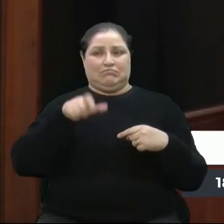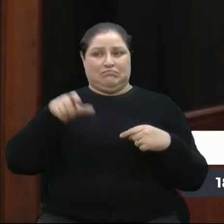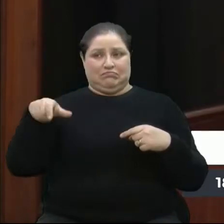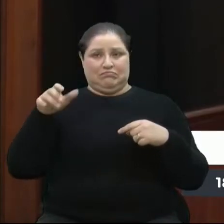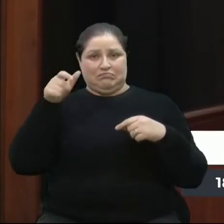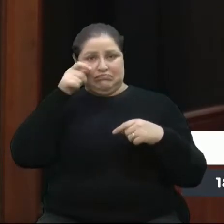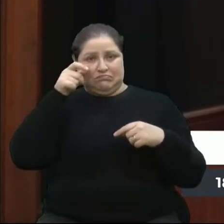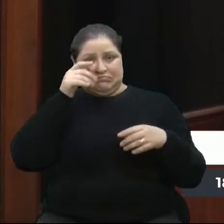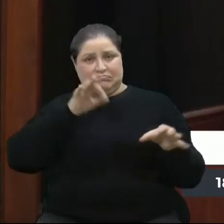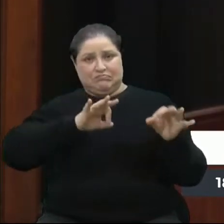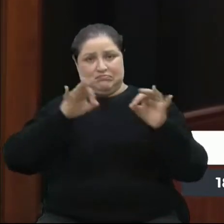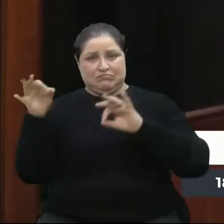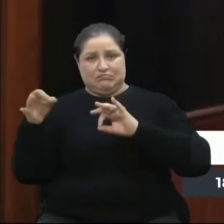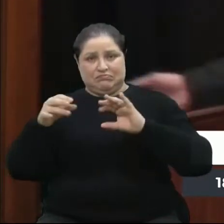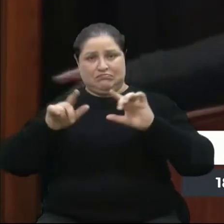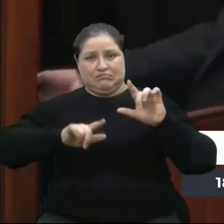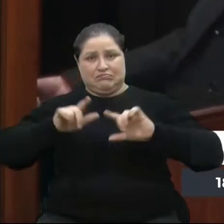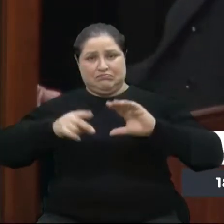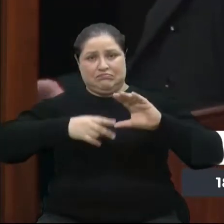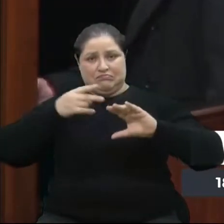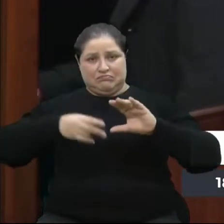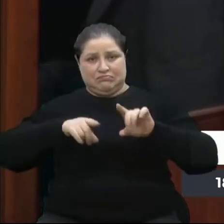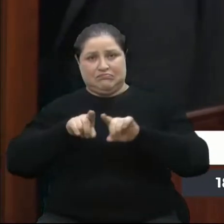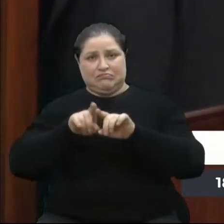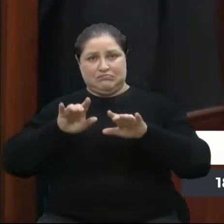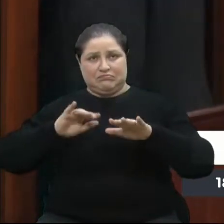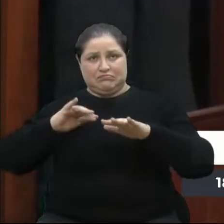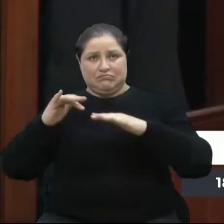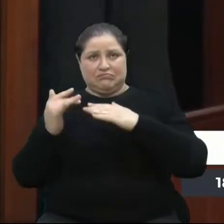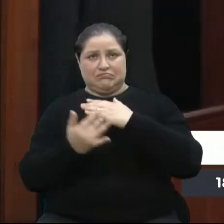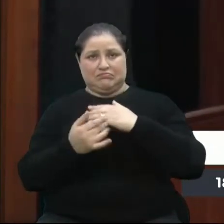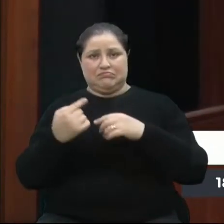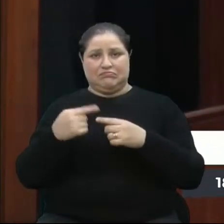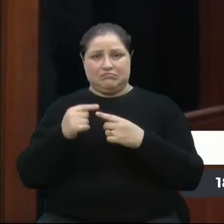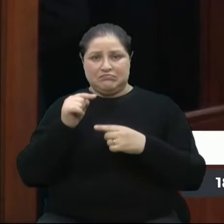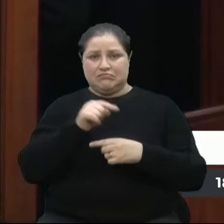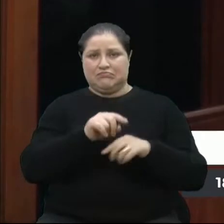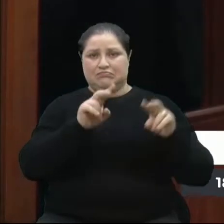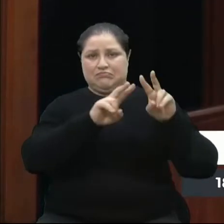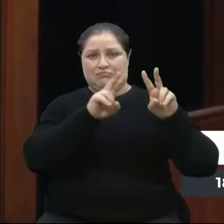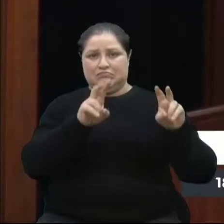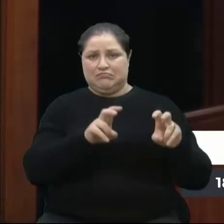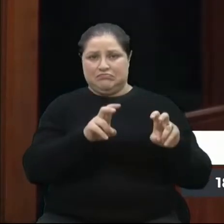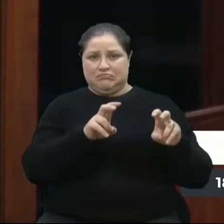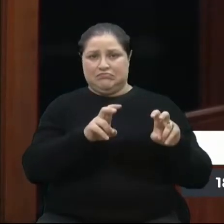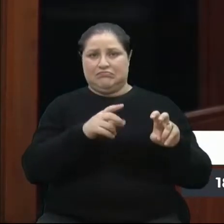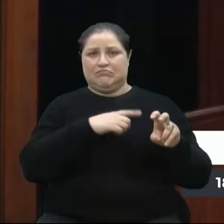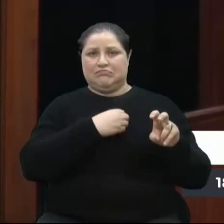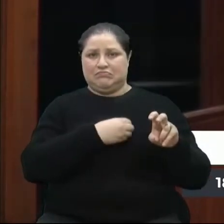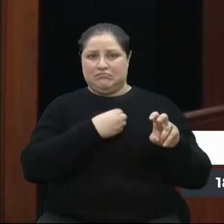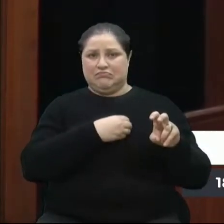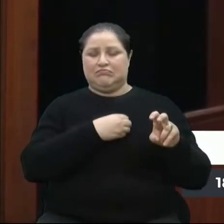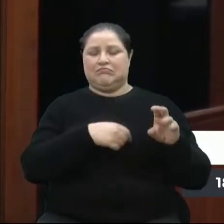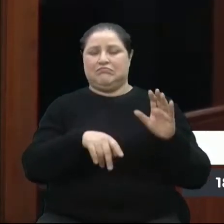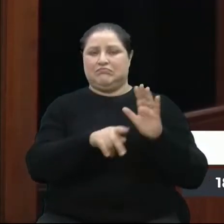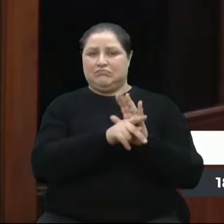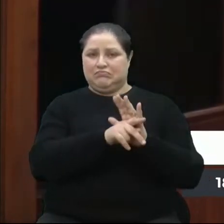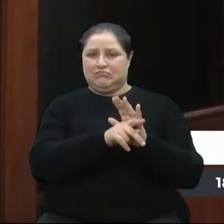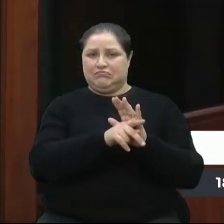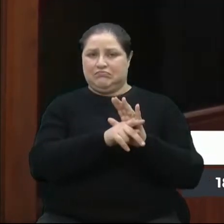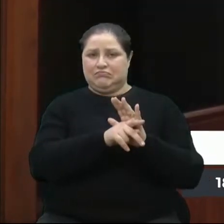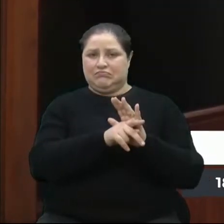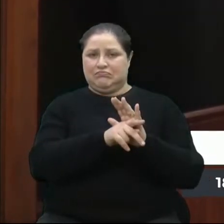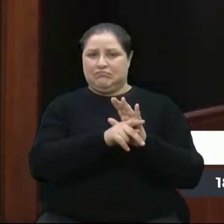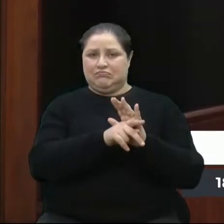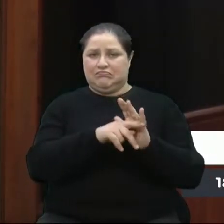telespectadores da TV Câmara, das redes sociais, porque esse é um tema que envolve a Petrobras, criada